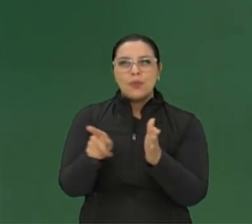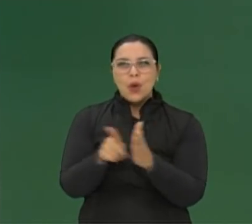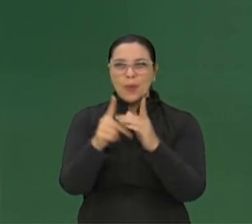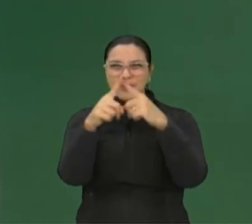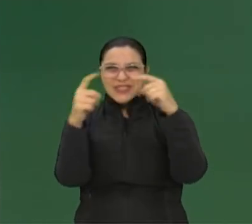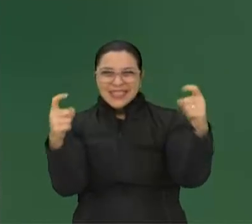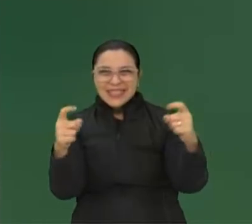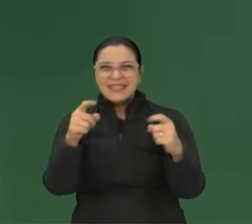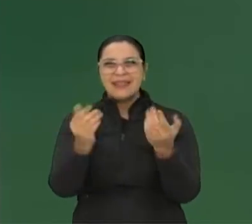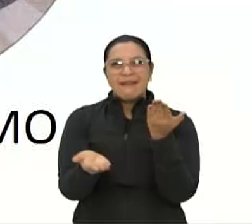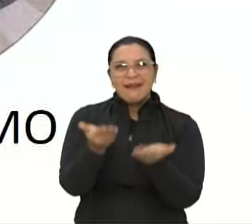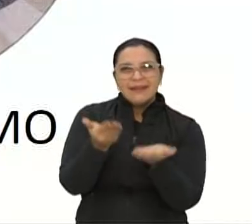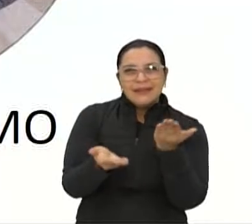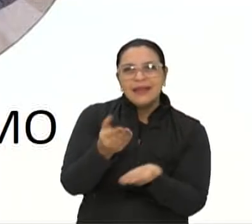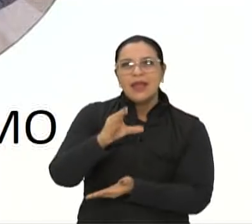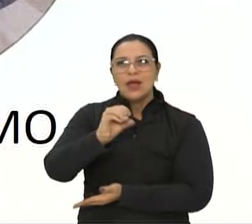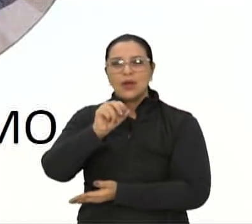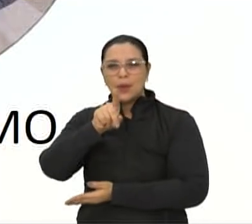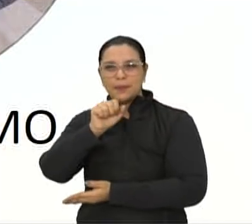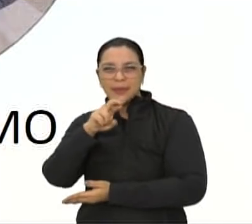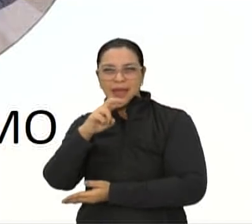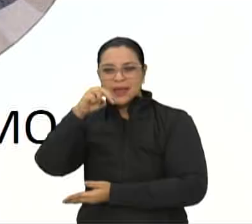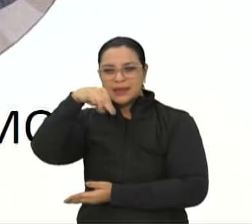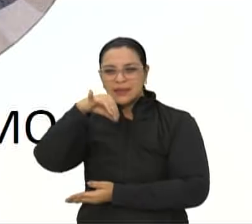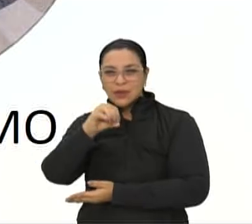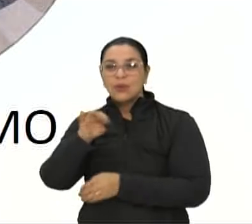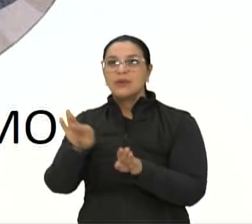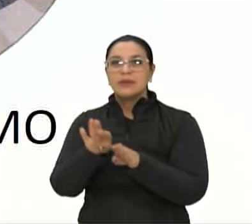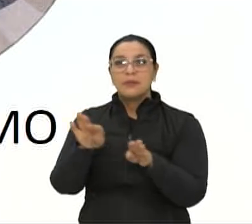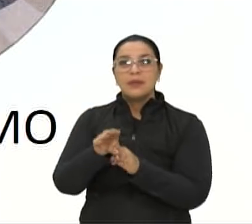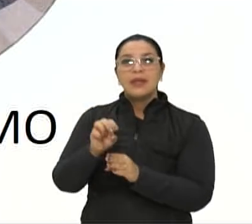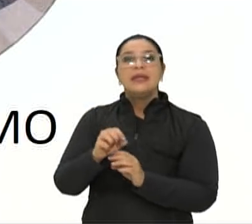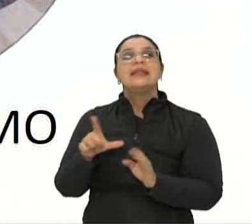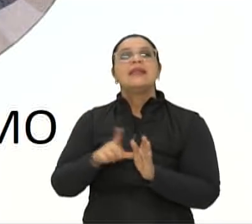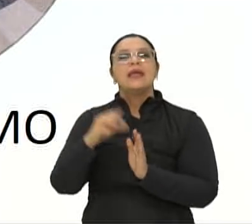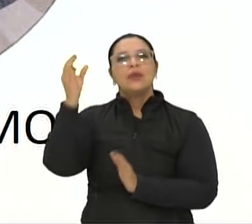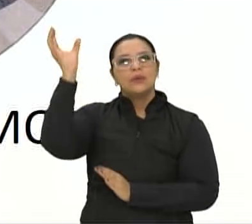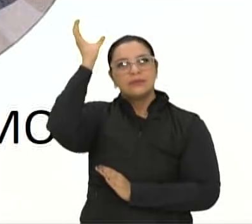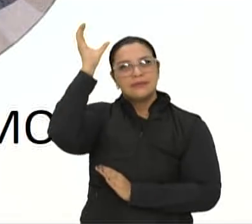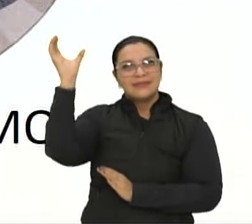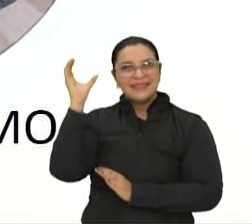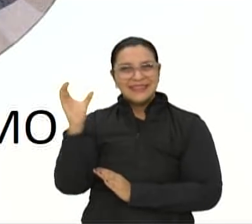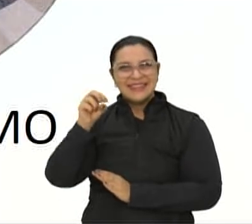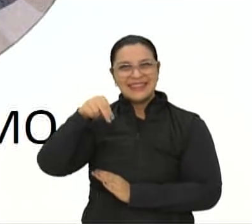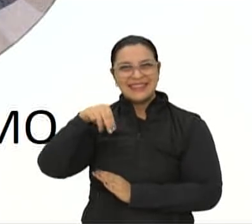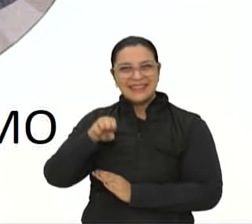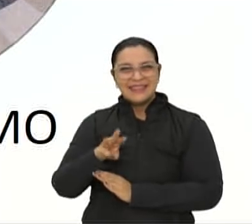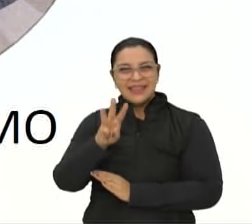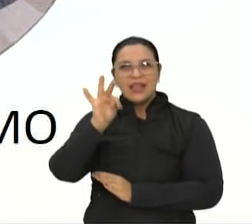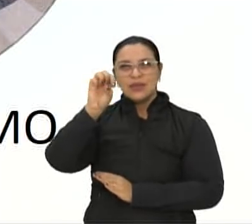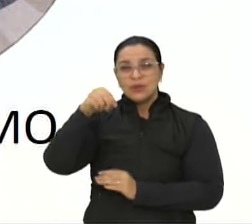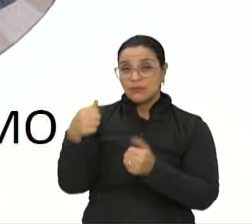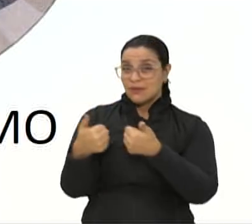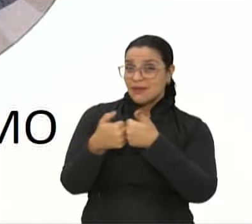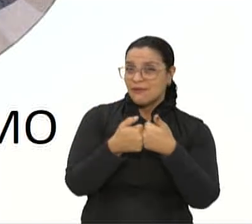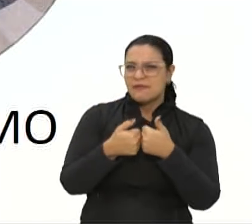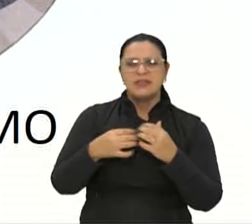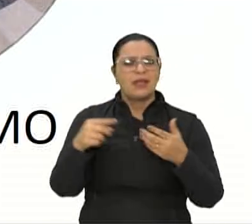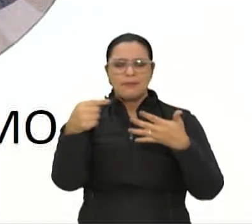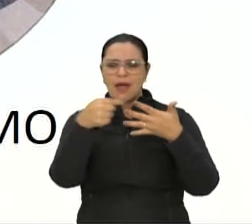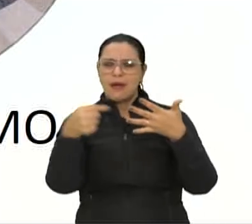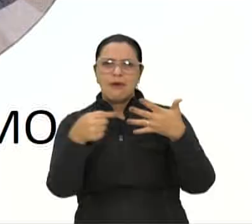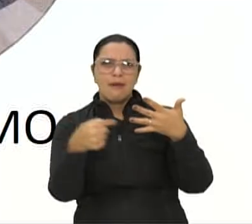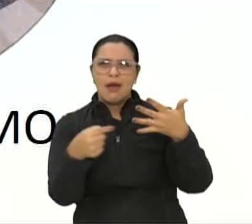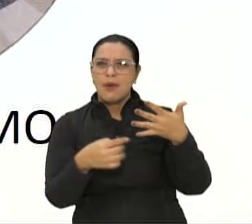Copérnico, o Galileu, Kepler, tá? Mais para frente o Newton lá da física, que vocês estudam também, né? Todo esse pessoal aí que vai ajudar